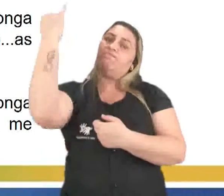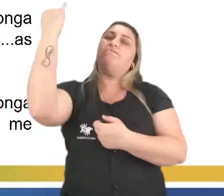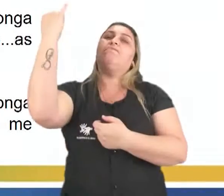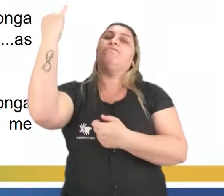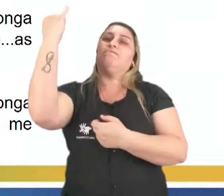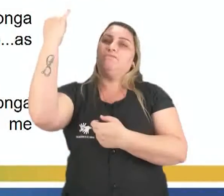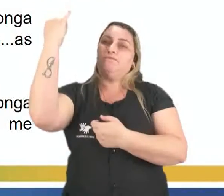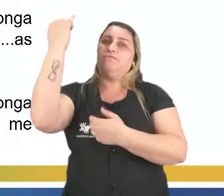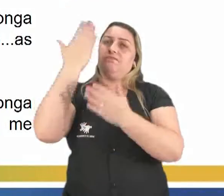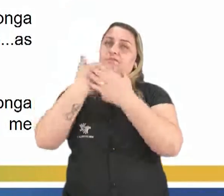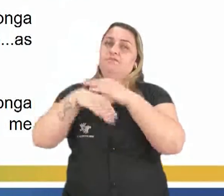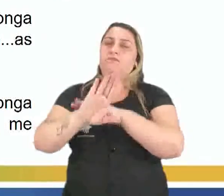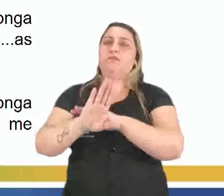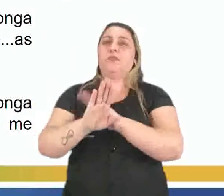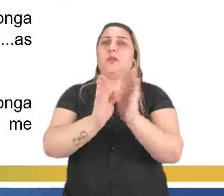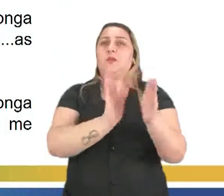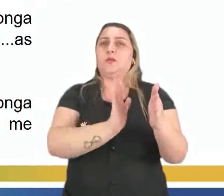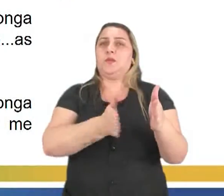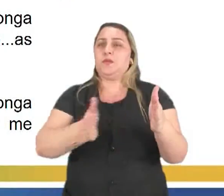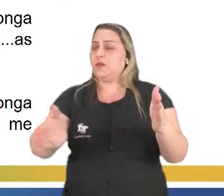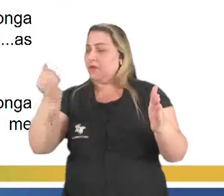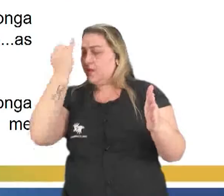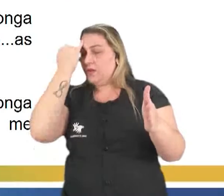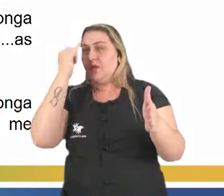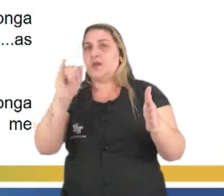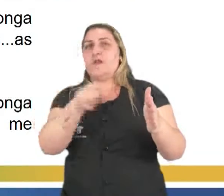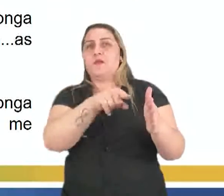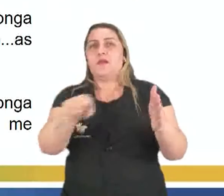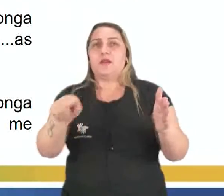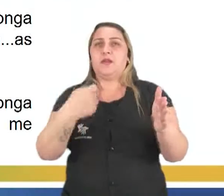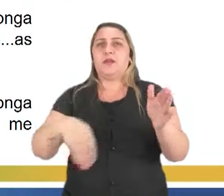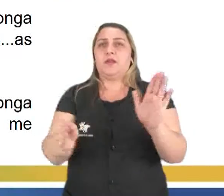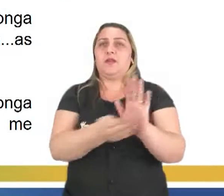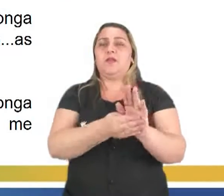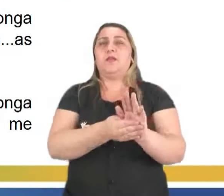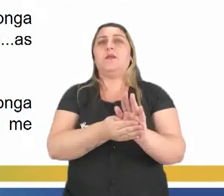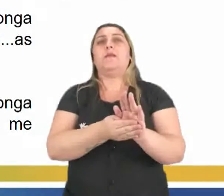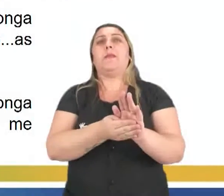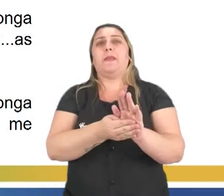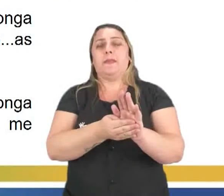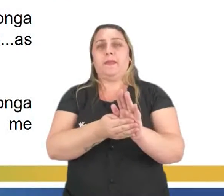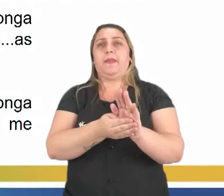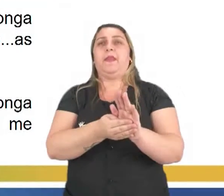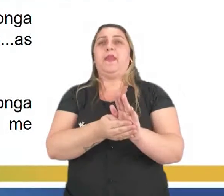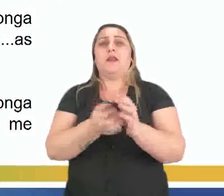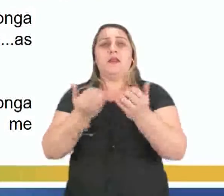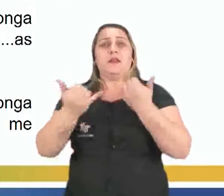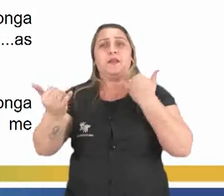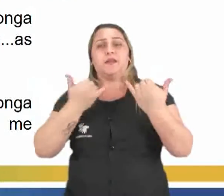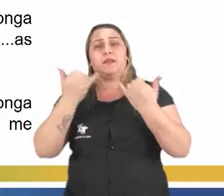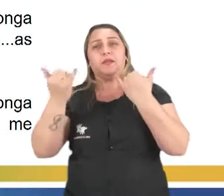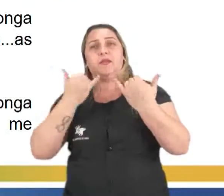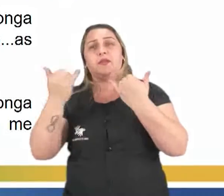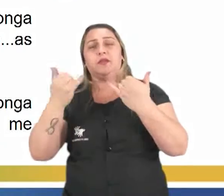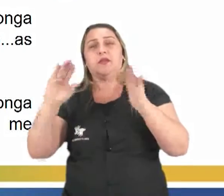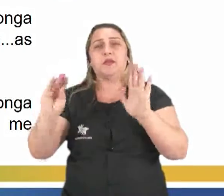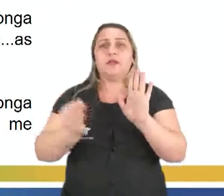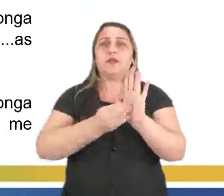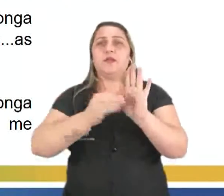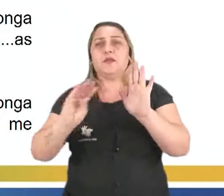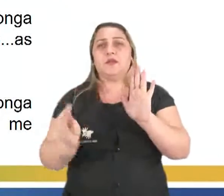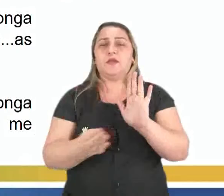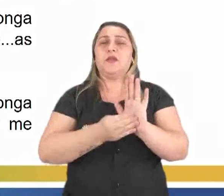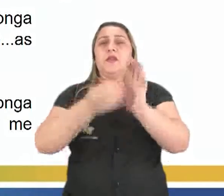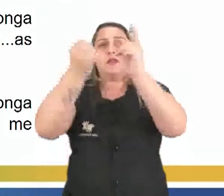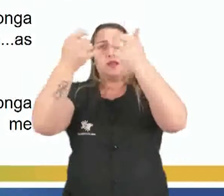da mensagem. O ordenamento das ideias. Você tem que colocar, à medida que você vai dando a informação, que ele vai acrescentando, a